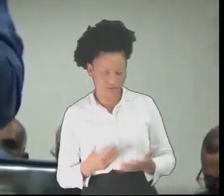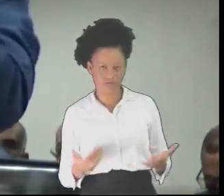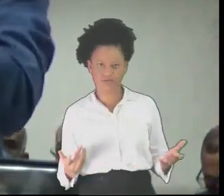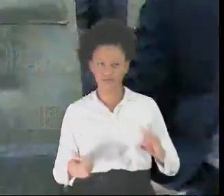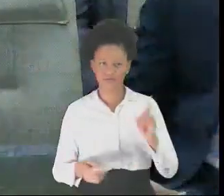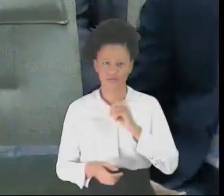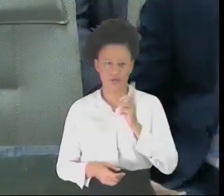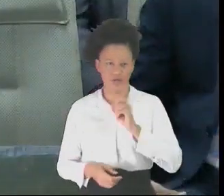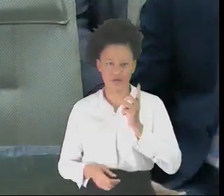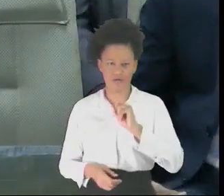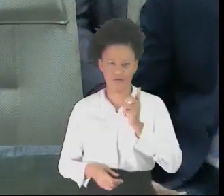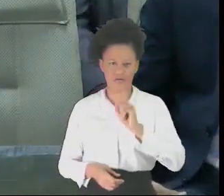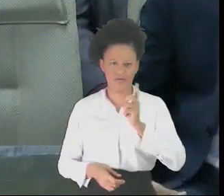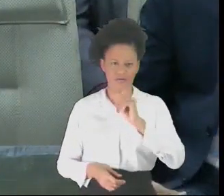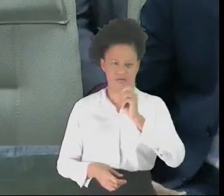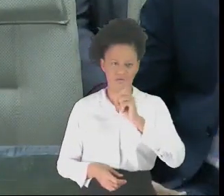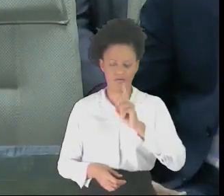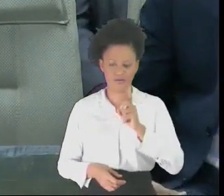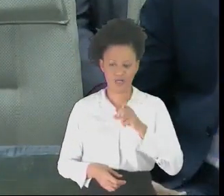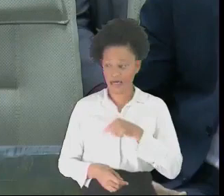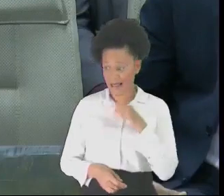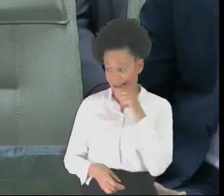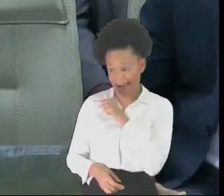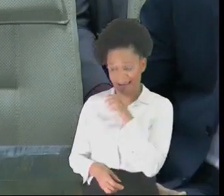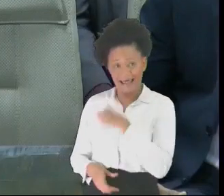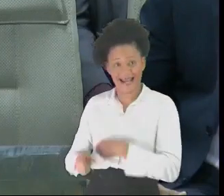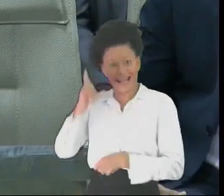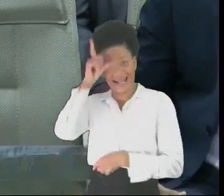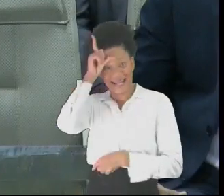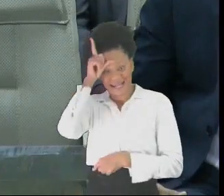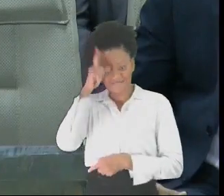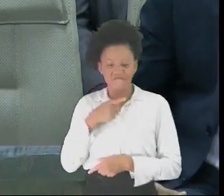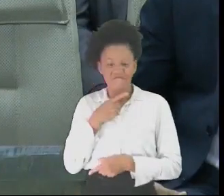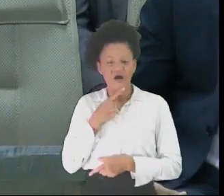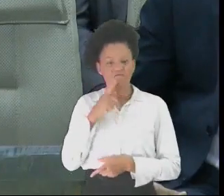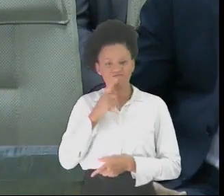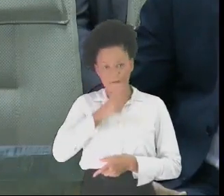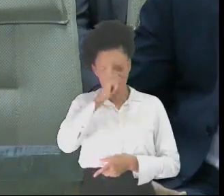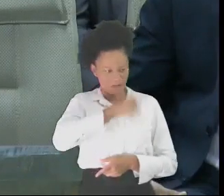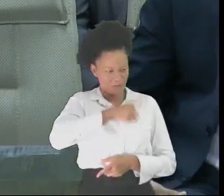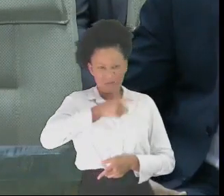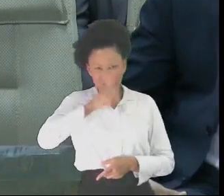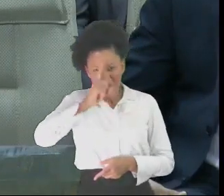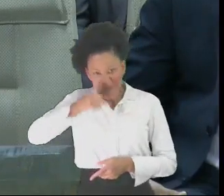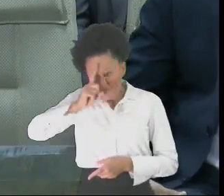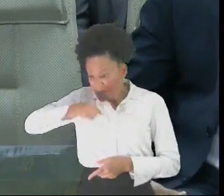Não. Ele é quem vai ditar os mínimos detalhes.